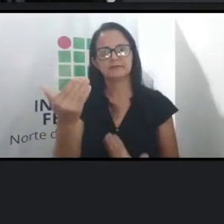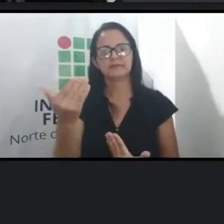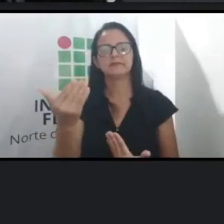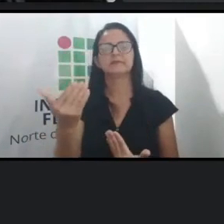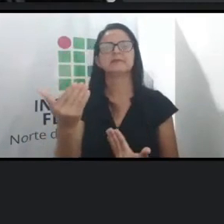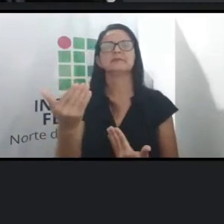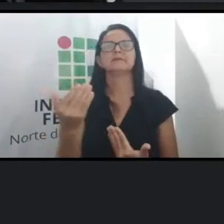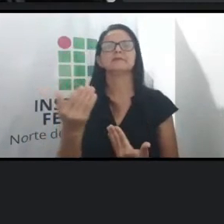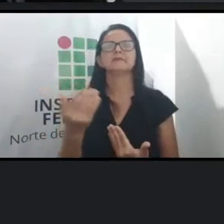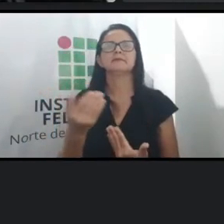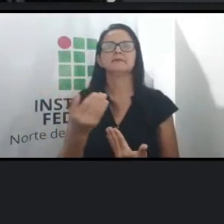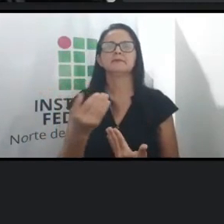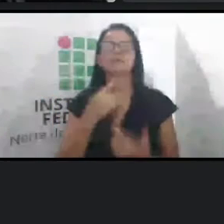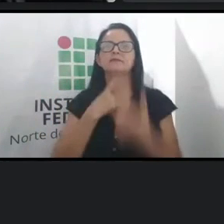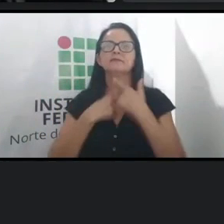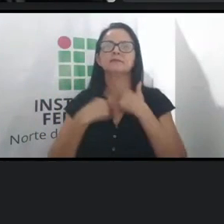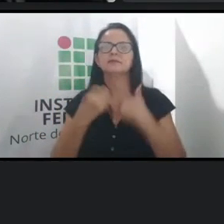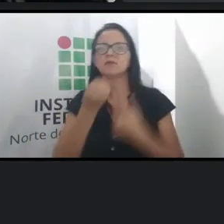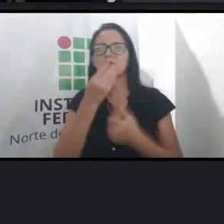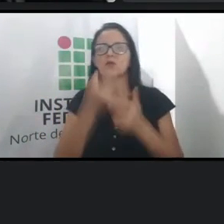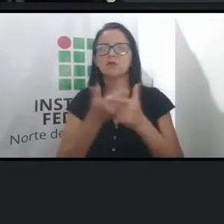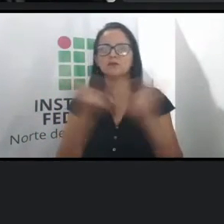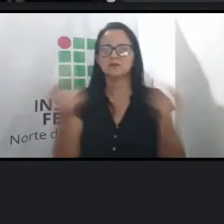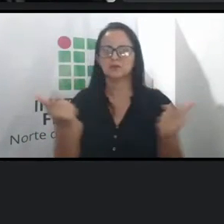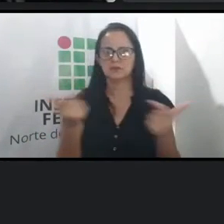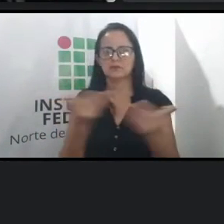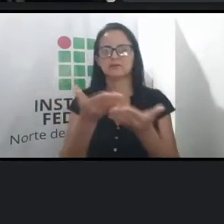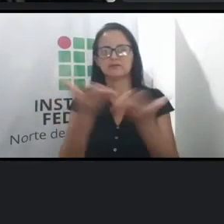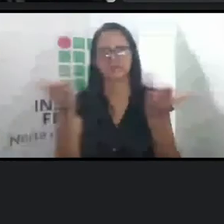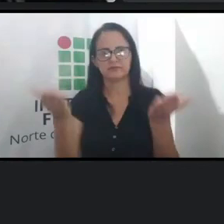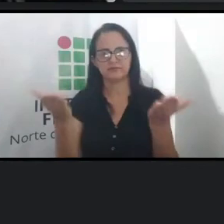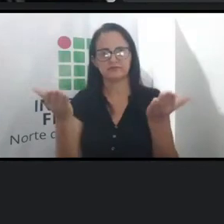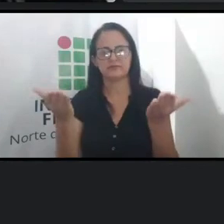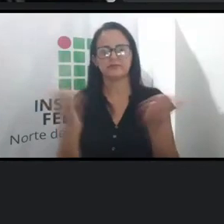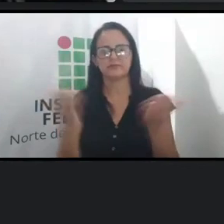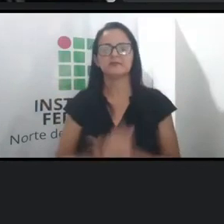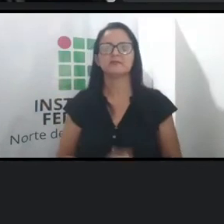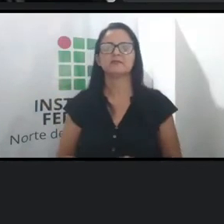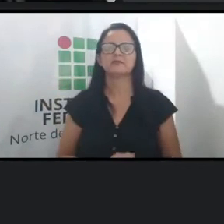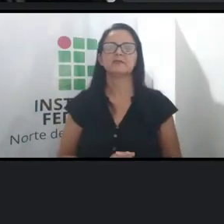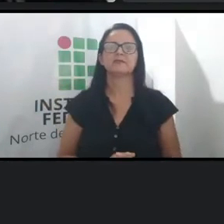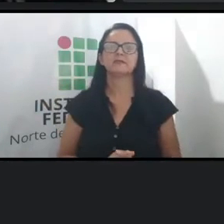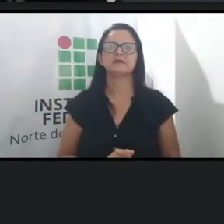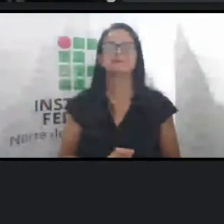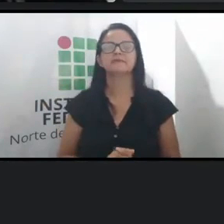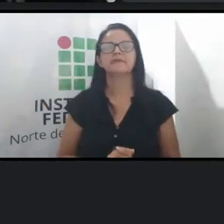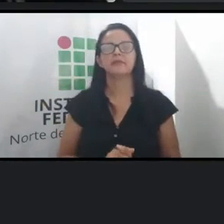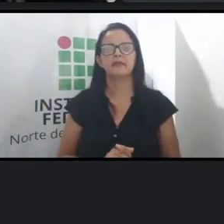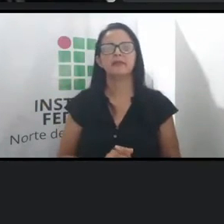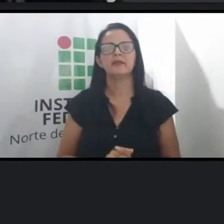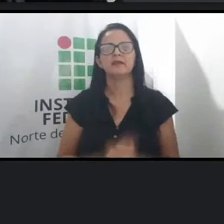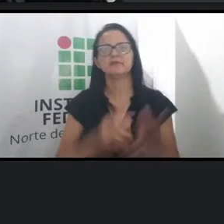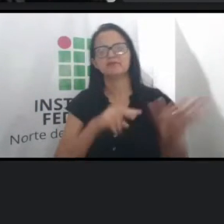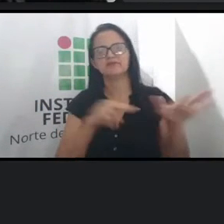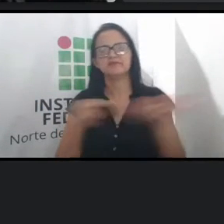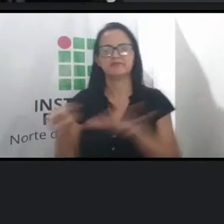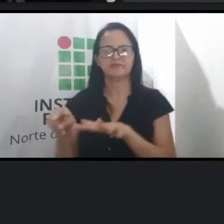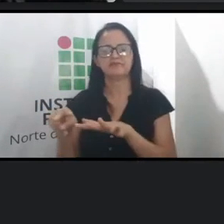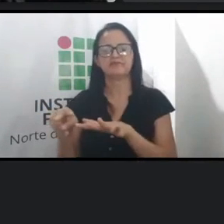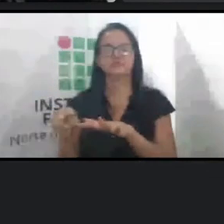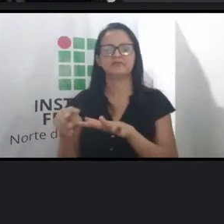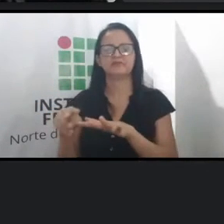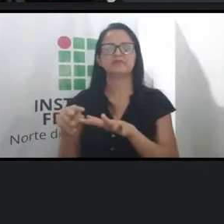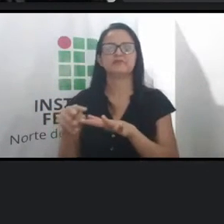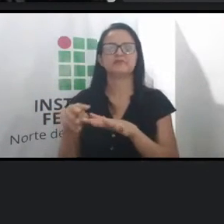boa sorte aos senhores aí na finalização da Semana da Elétrica. Foi um prazer enorme